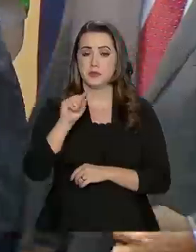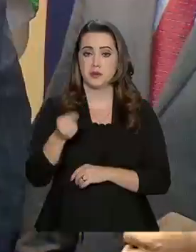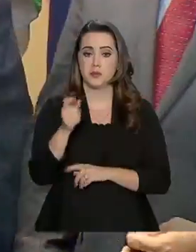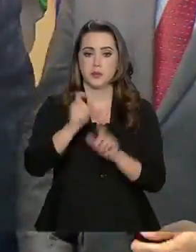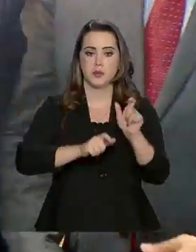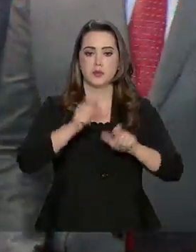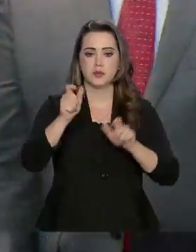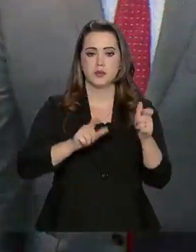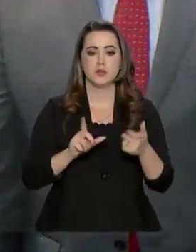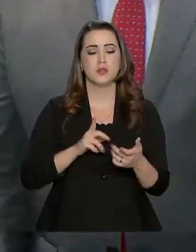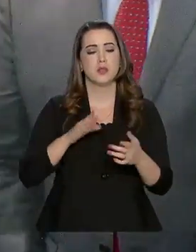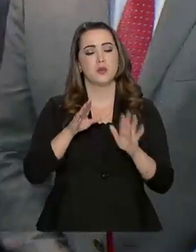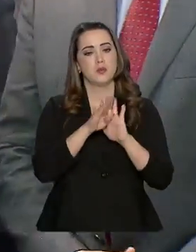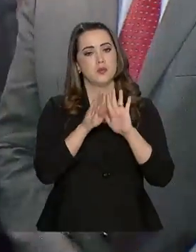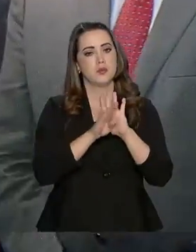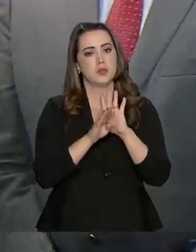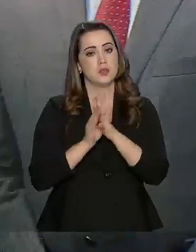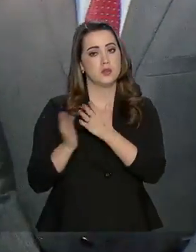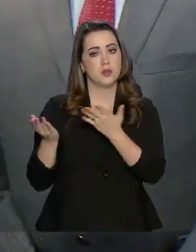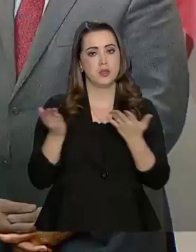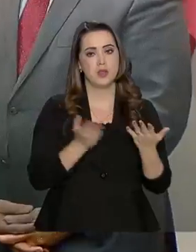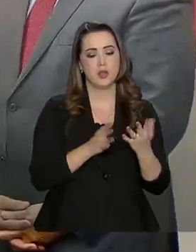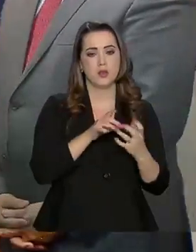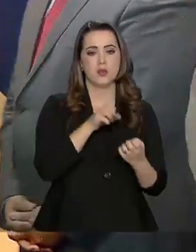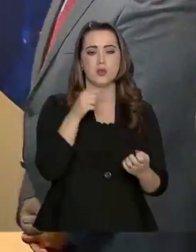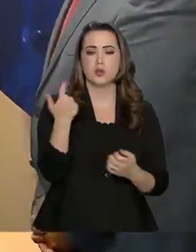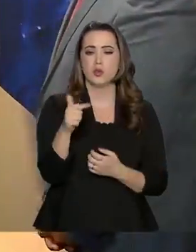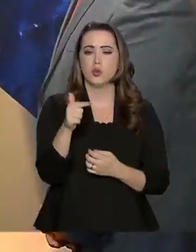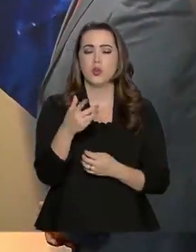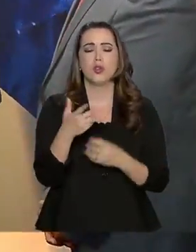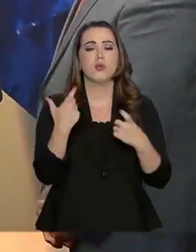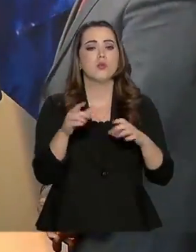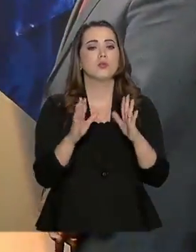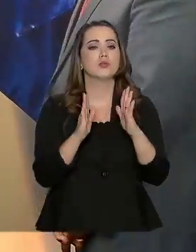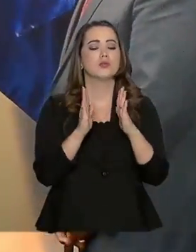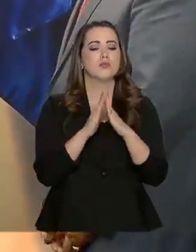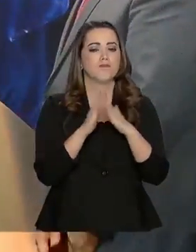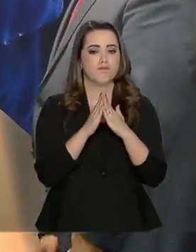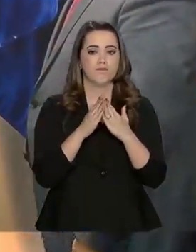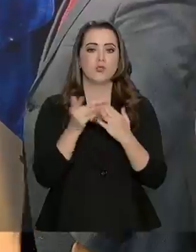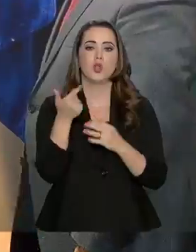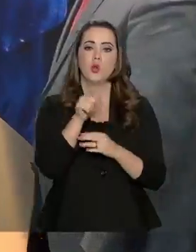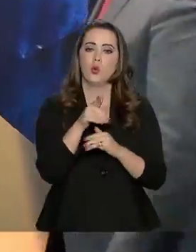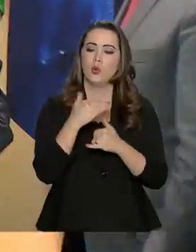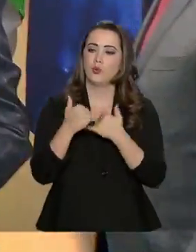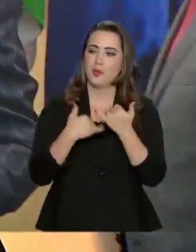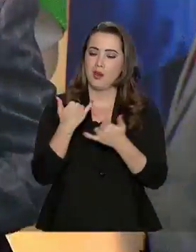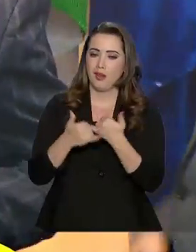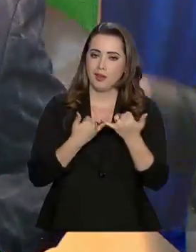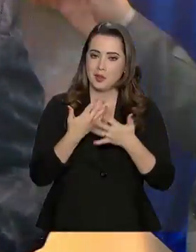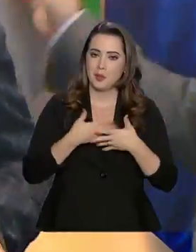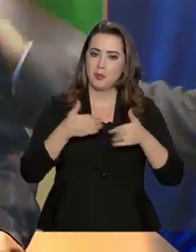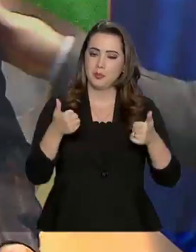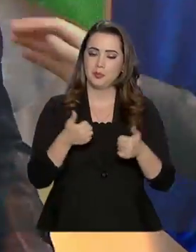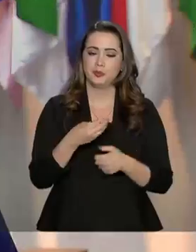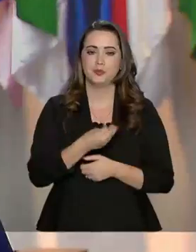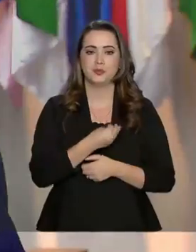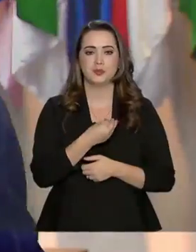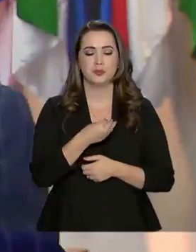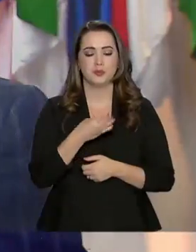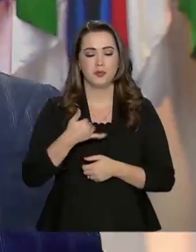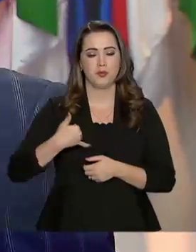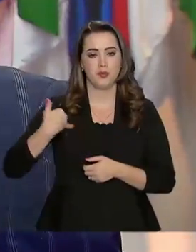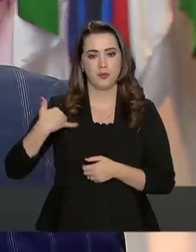habitantes tem um programa que acolhe idosos desamparados e outro que oferece recreação para a melhor idade